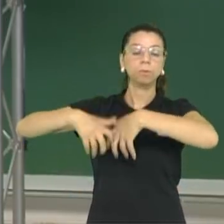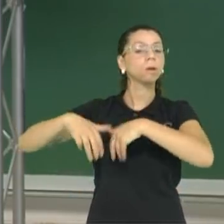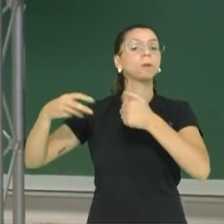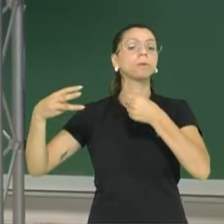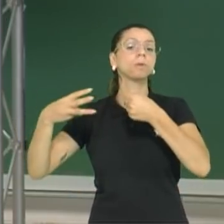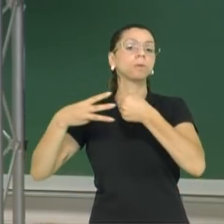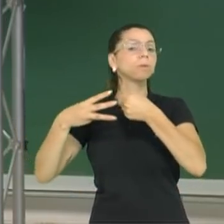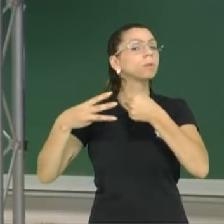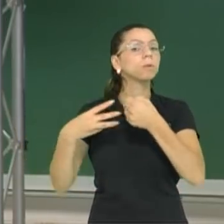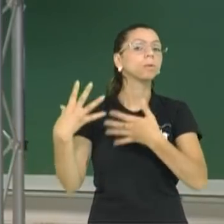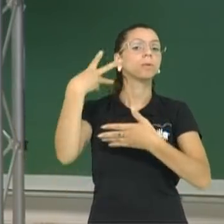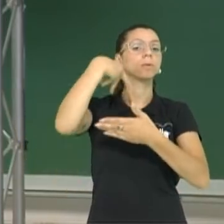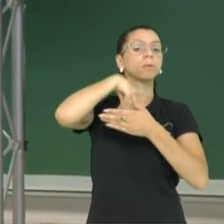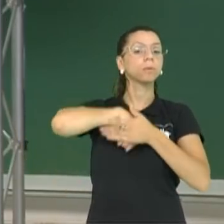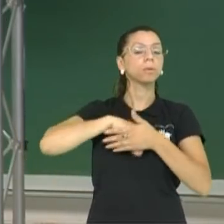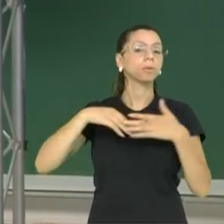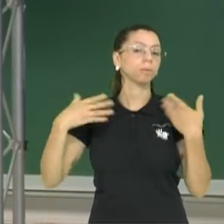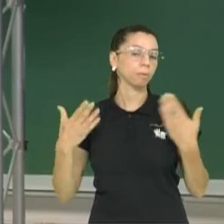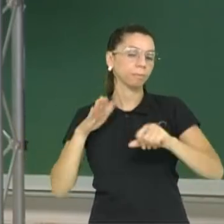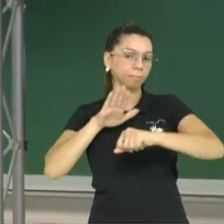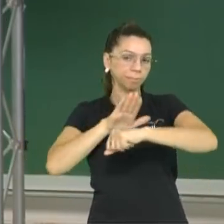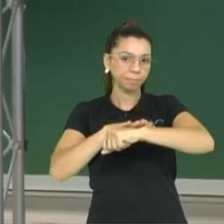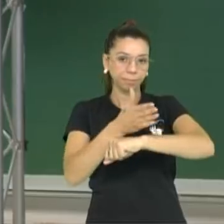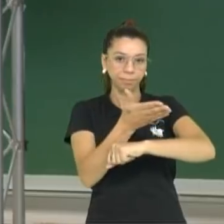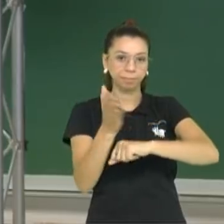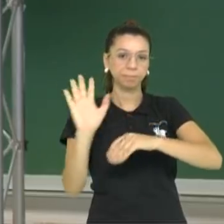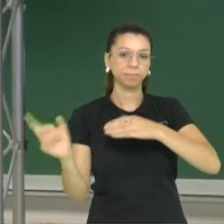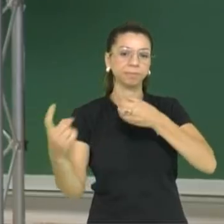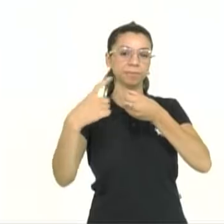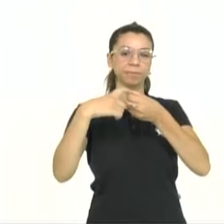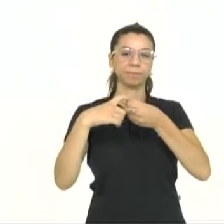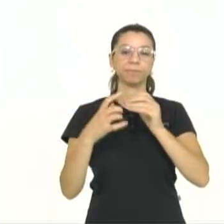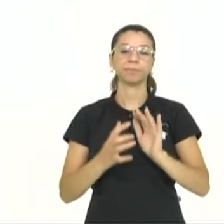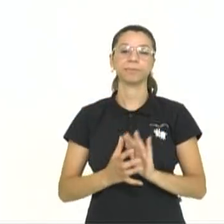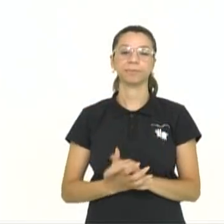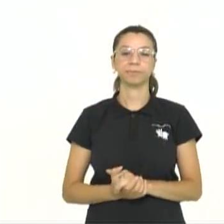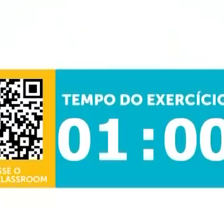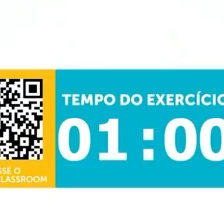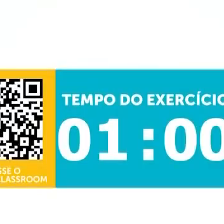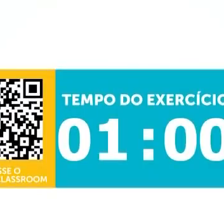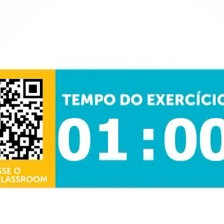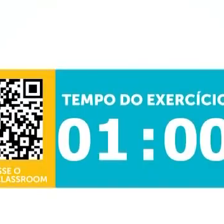desempenham nesses organismos? Então, eu vou dar um tempinho para vocês e eu já volto.